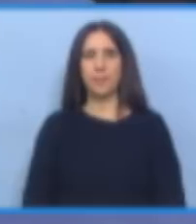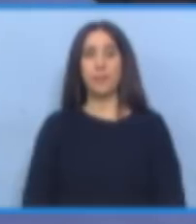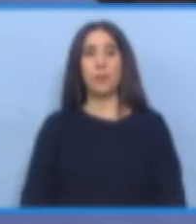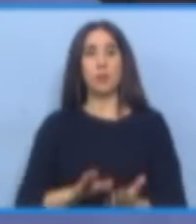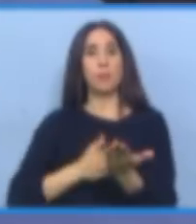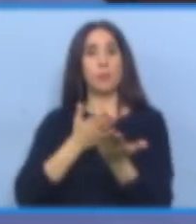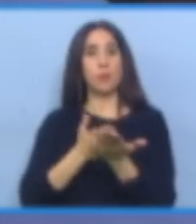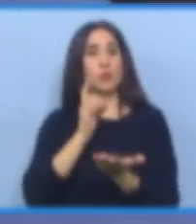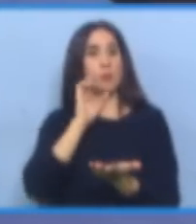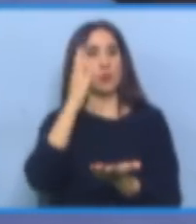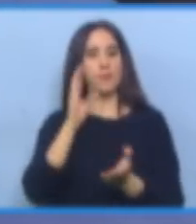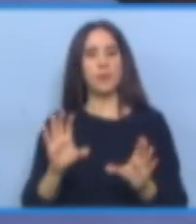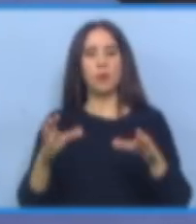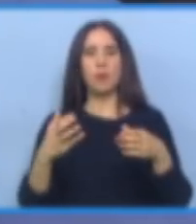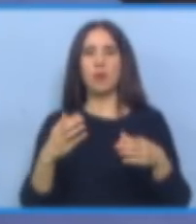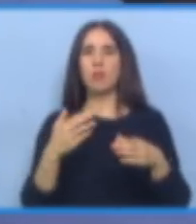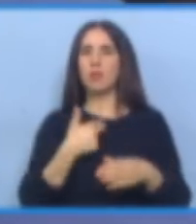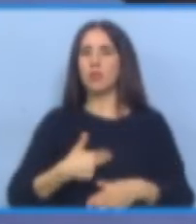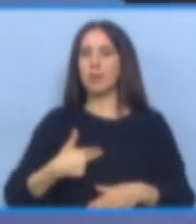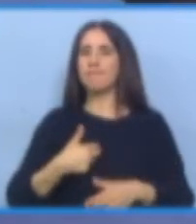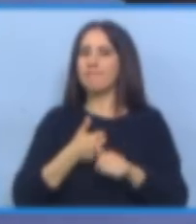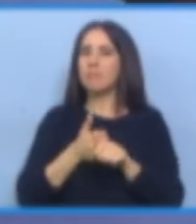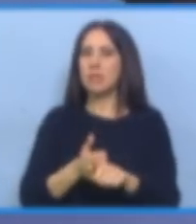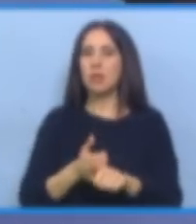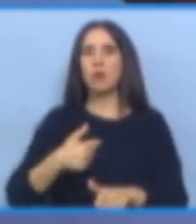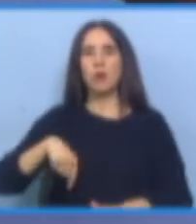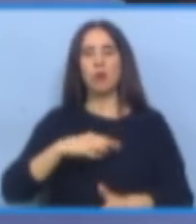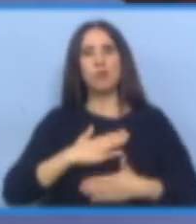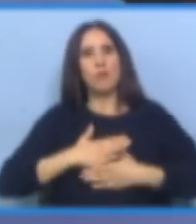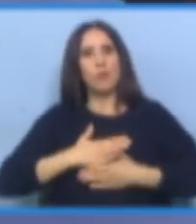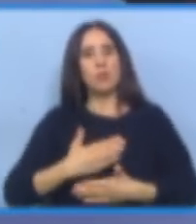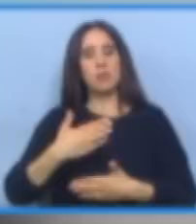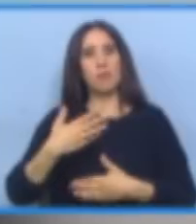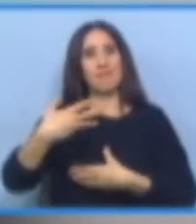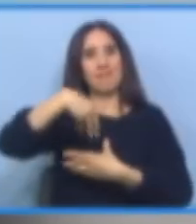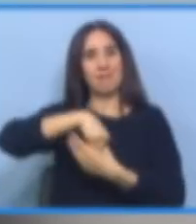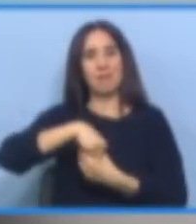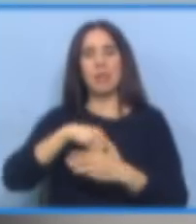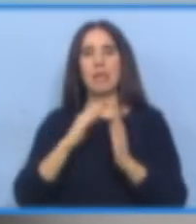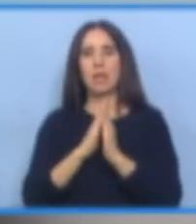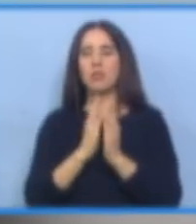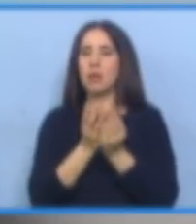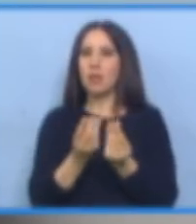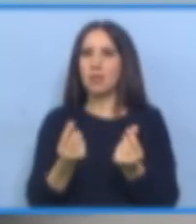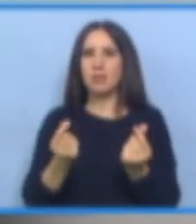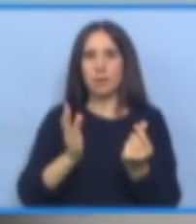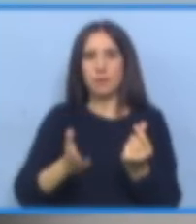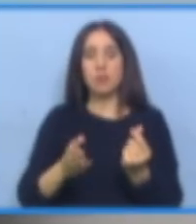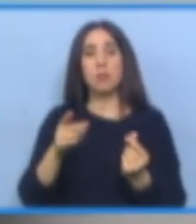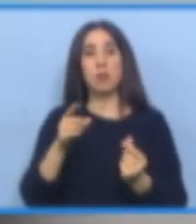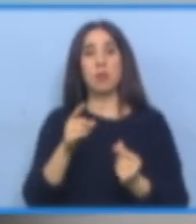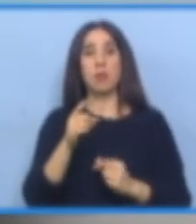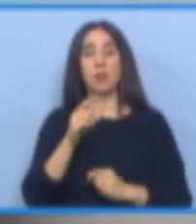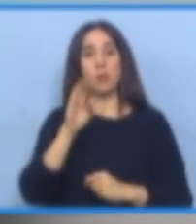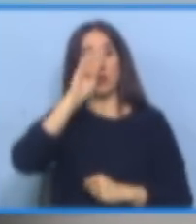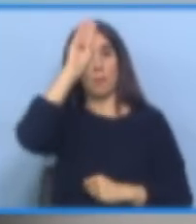cristã deve levar muito a sério. Nós, de facto, devemos rezar pelas vocações na Igreja e é por isso que o Papa escreve uma